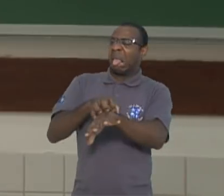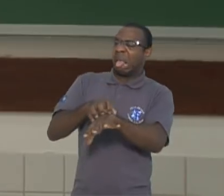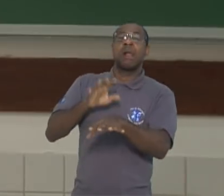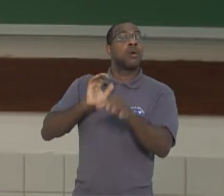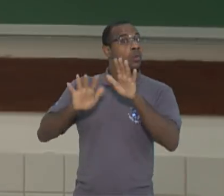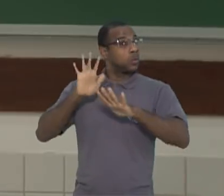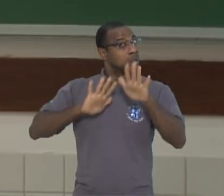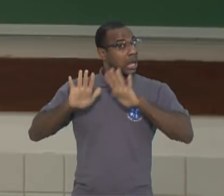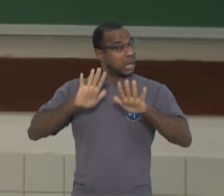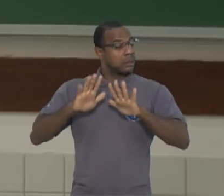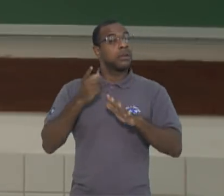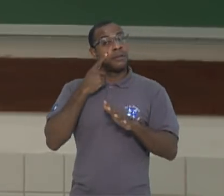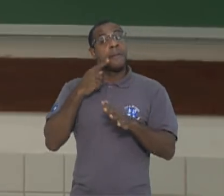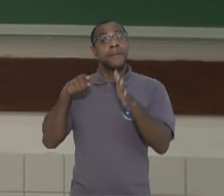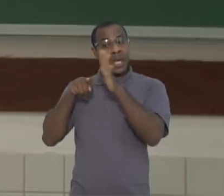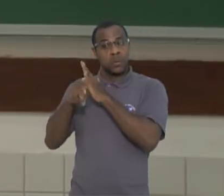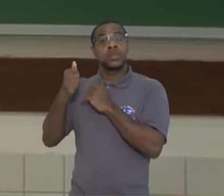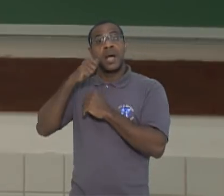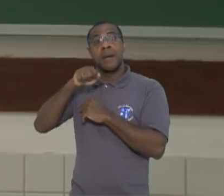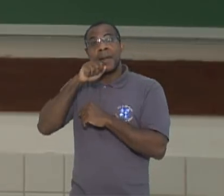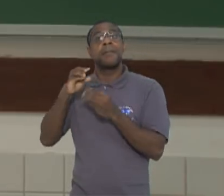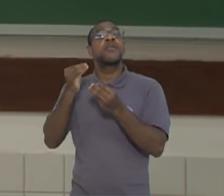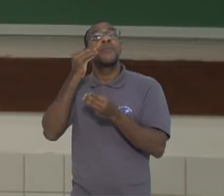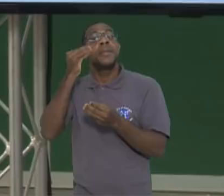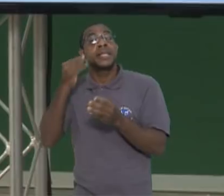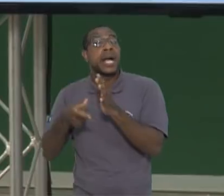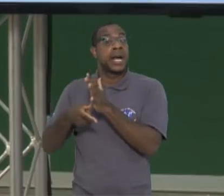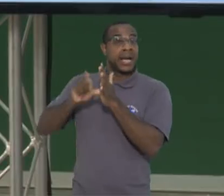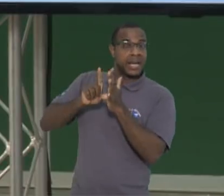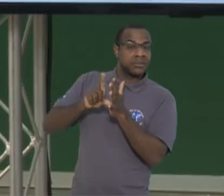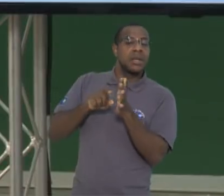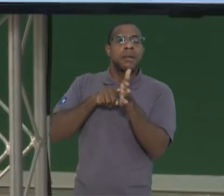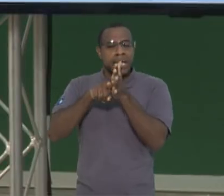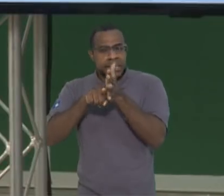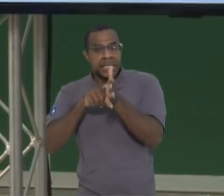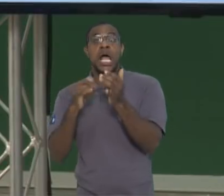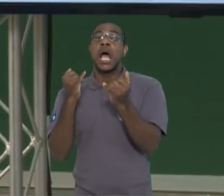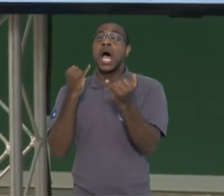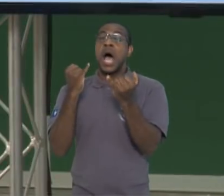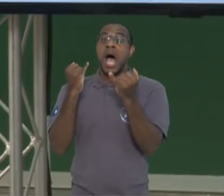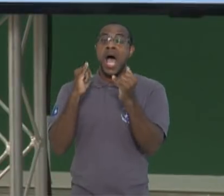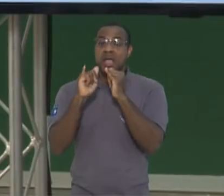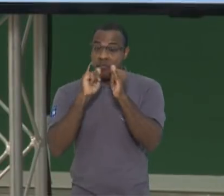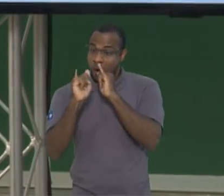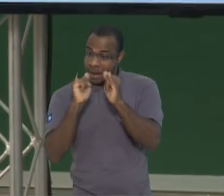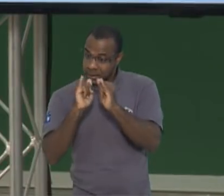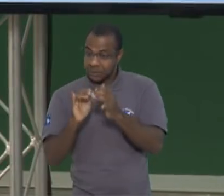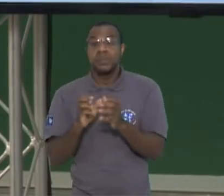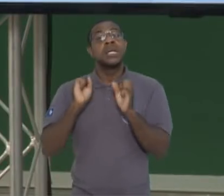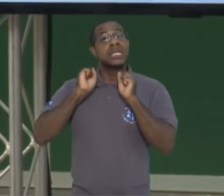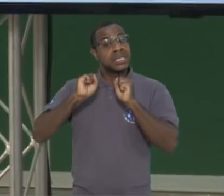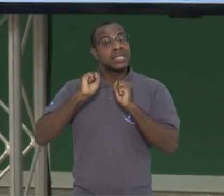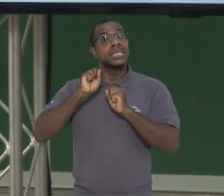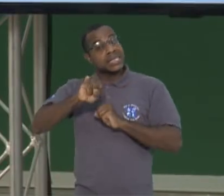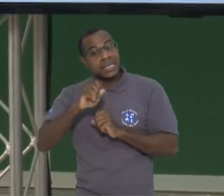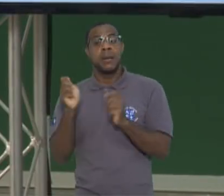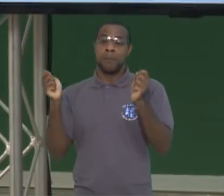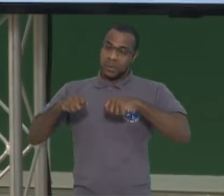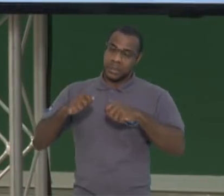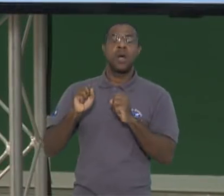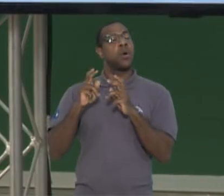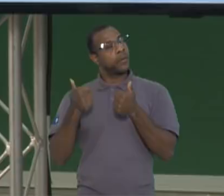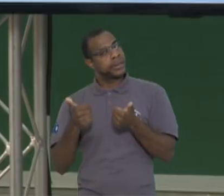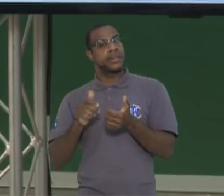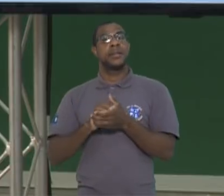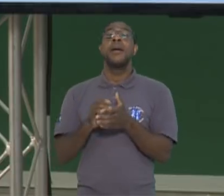corante de alimentos, tem pessoas que são alérgicas. Então, pesquisa essas informações, se puder, ok, tá? Então, pergunte para